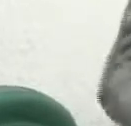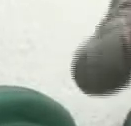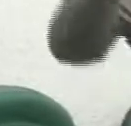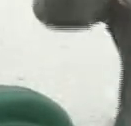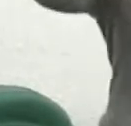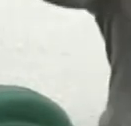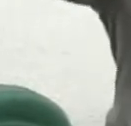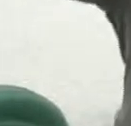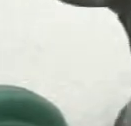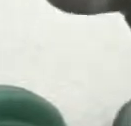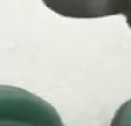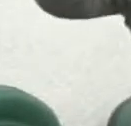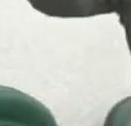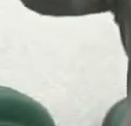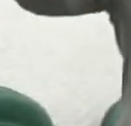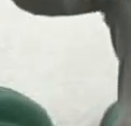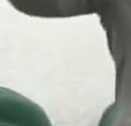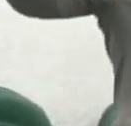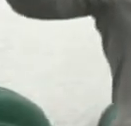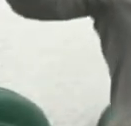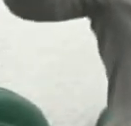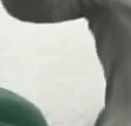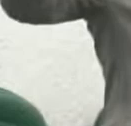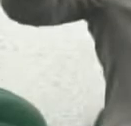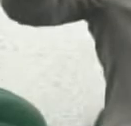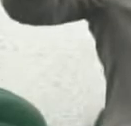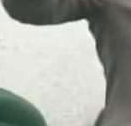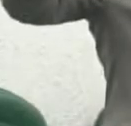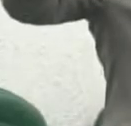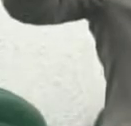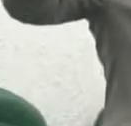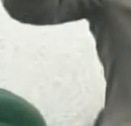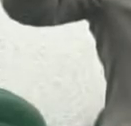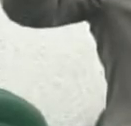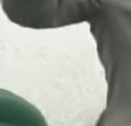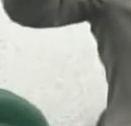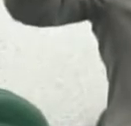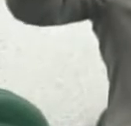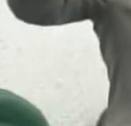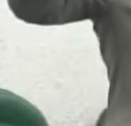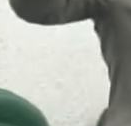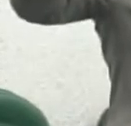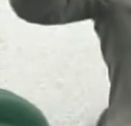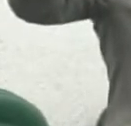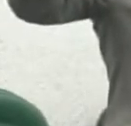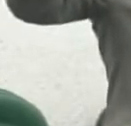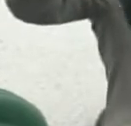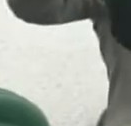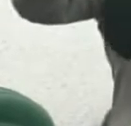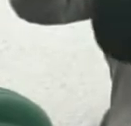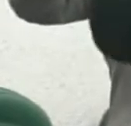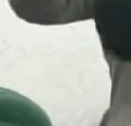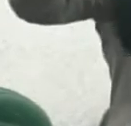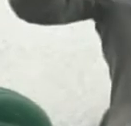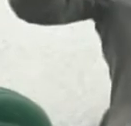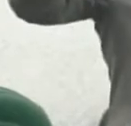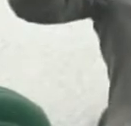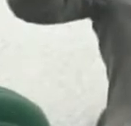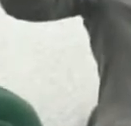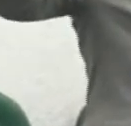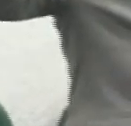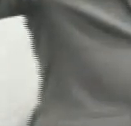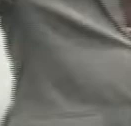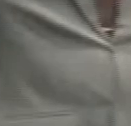família nós queremos afastar todos esses demônios que estão imperando na família essas tempestades que tem